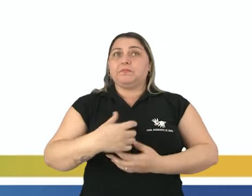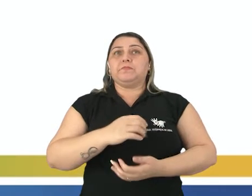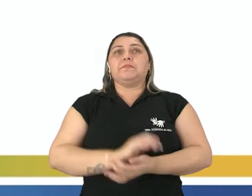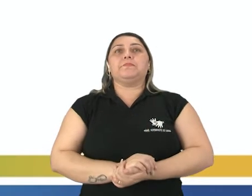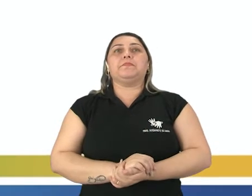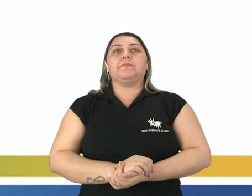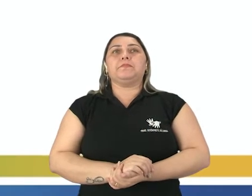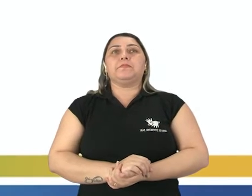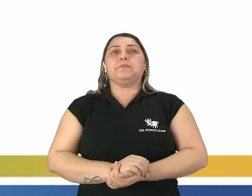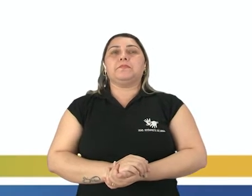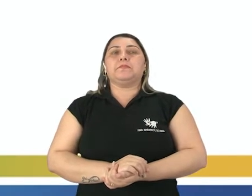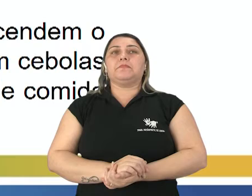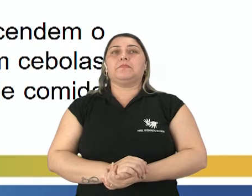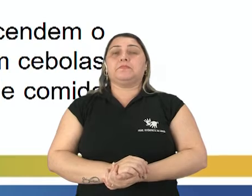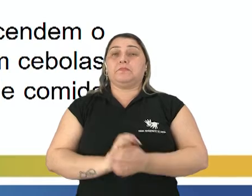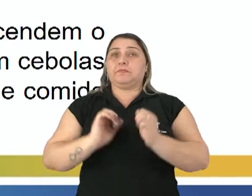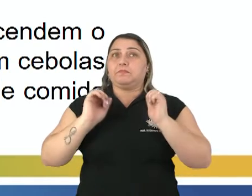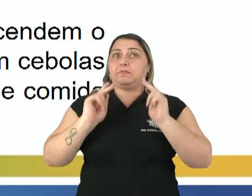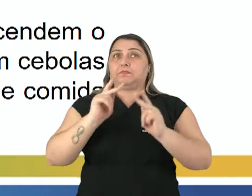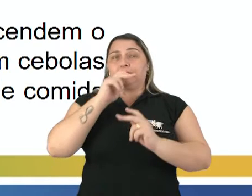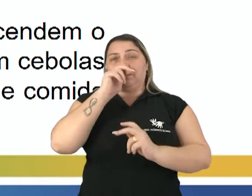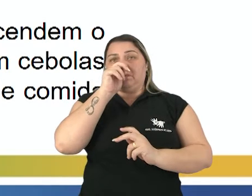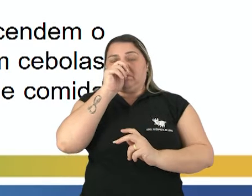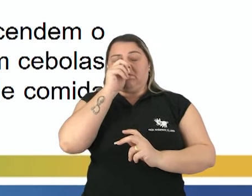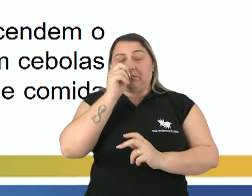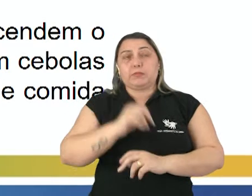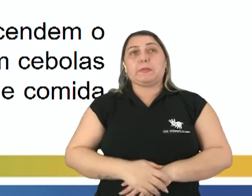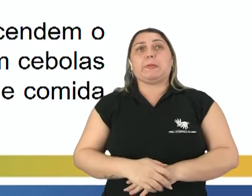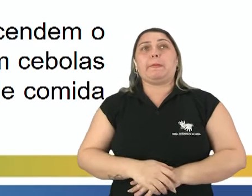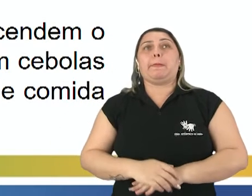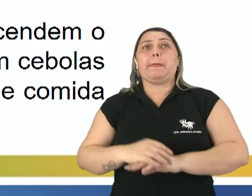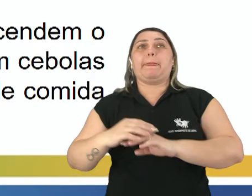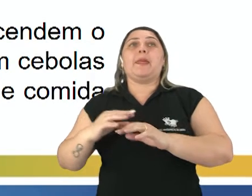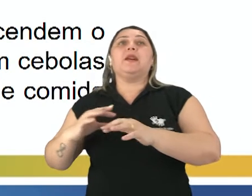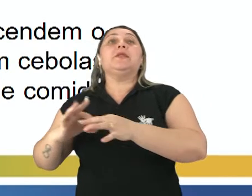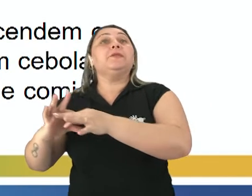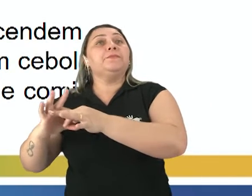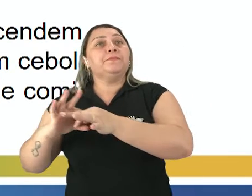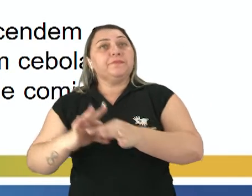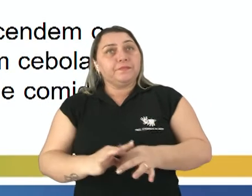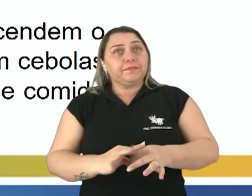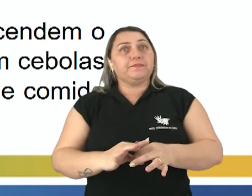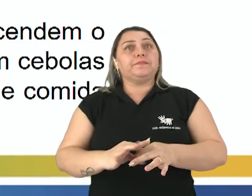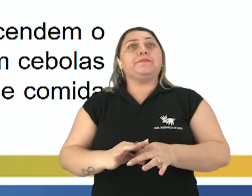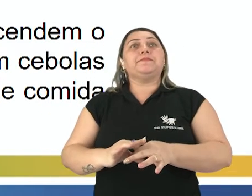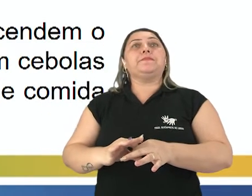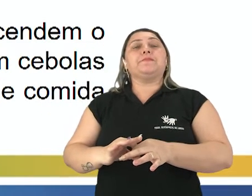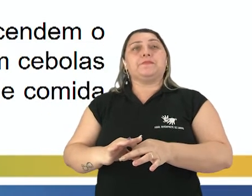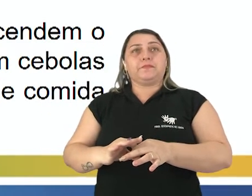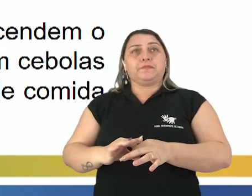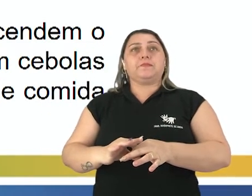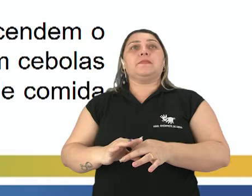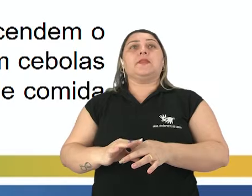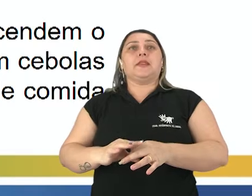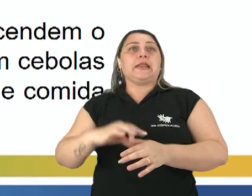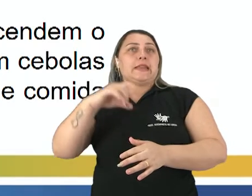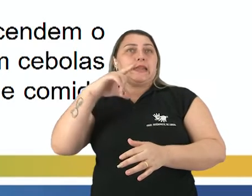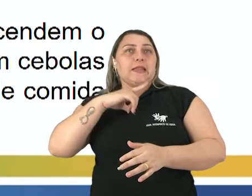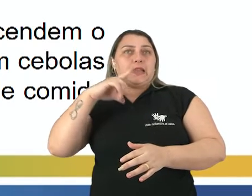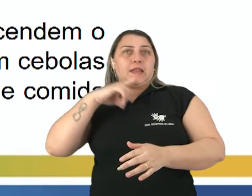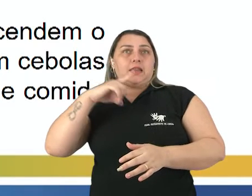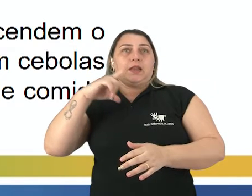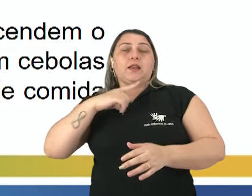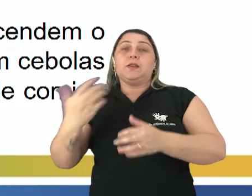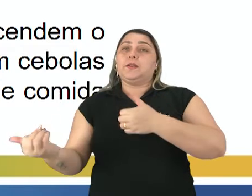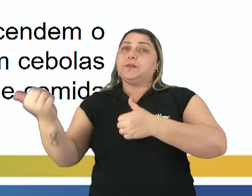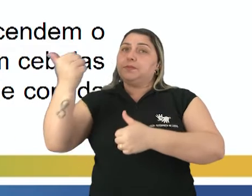poeta. Ok? Na coesão lexical nós temos, ocorre quando um termo é